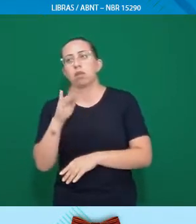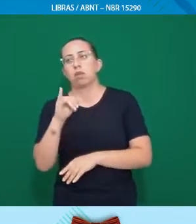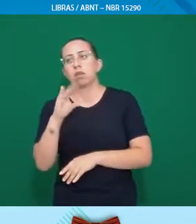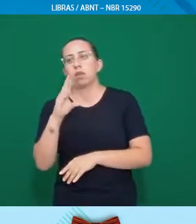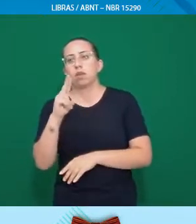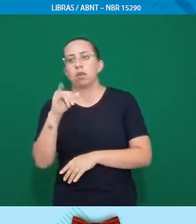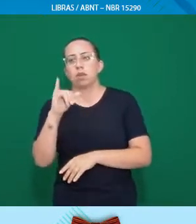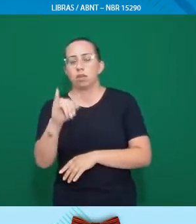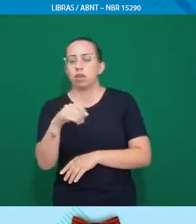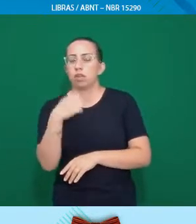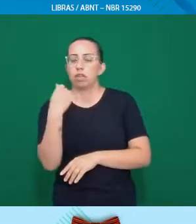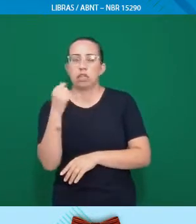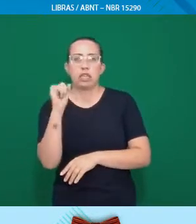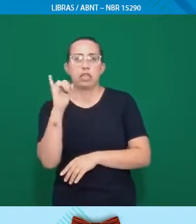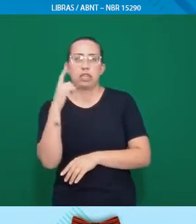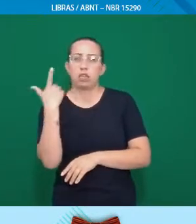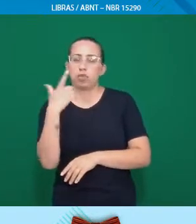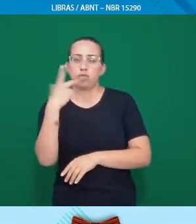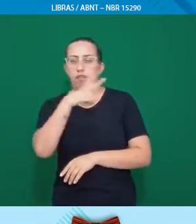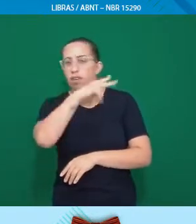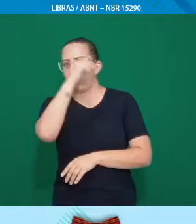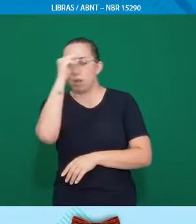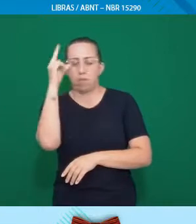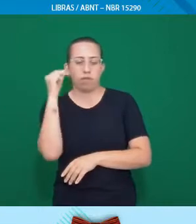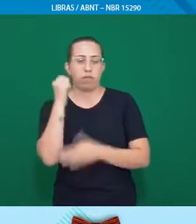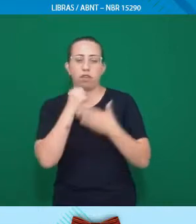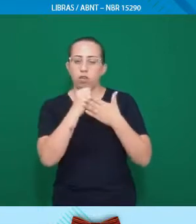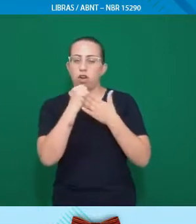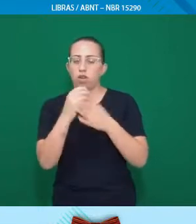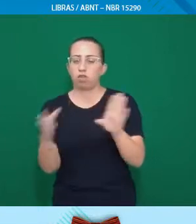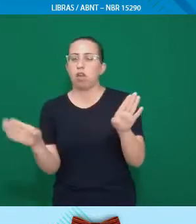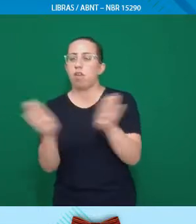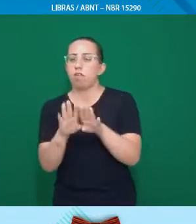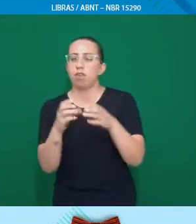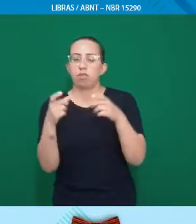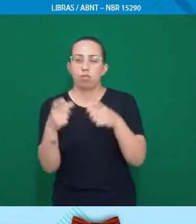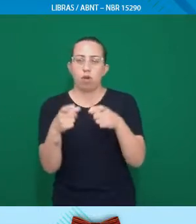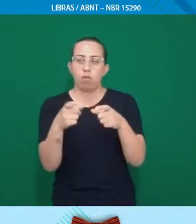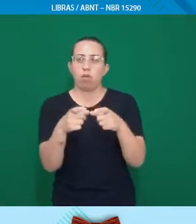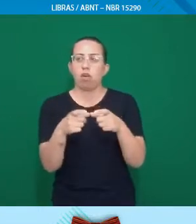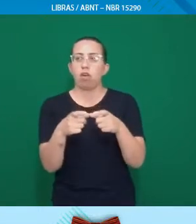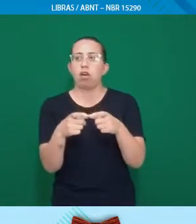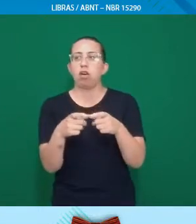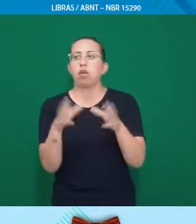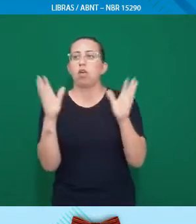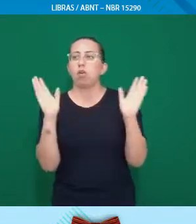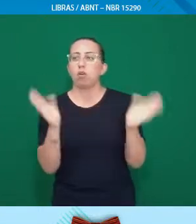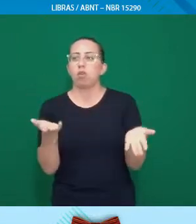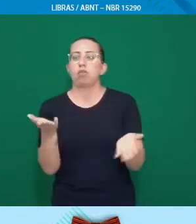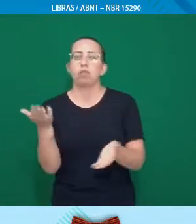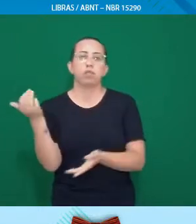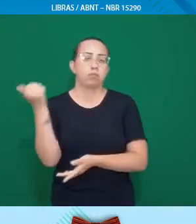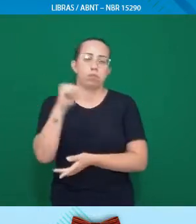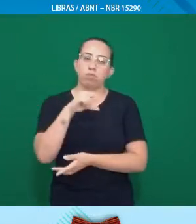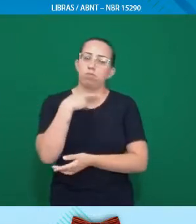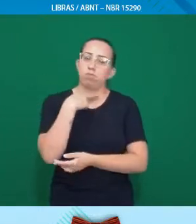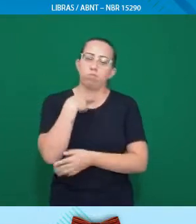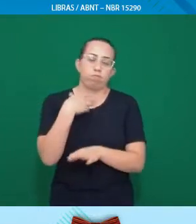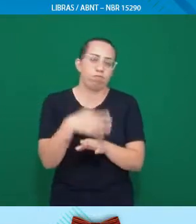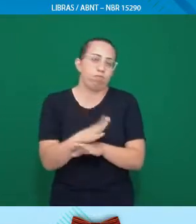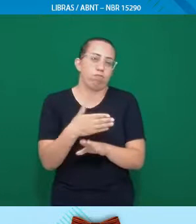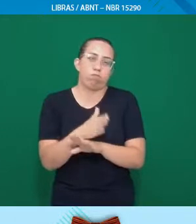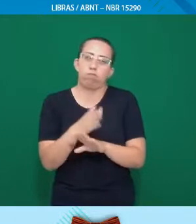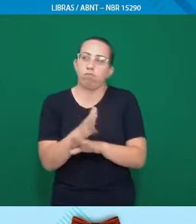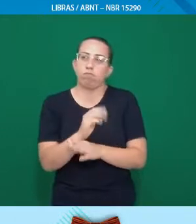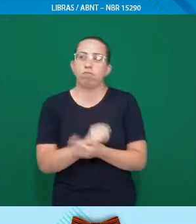se não fosse a prefeitura tampar os buraco fui hoje estava intransitável ali